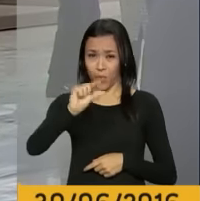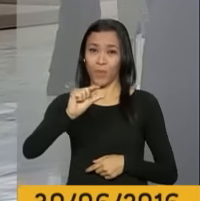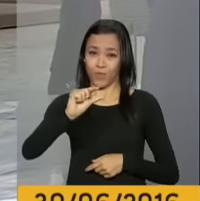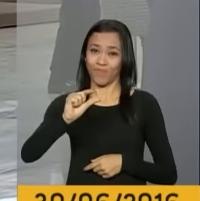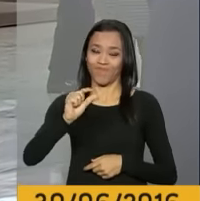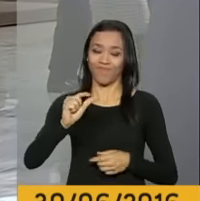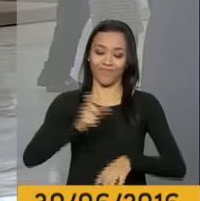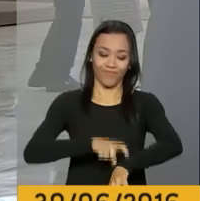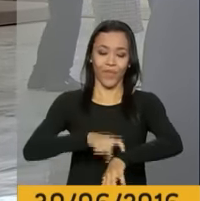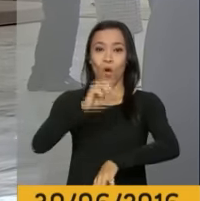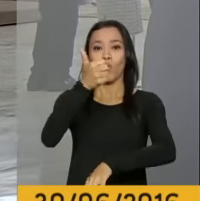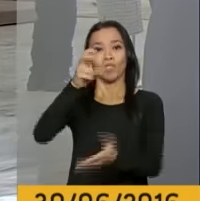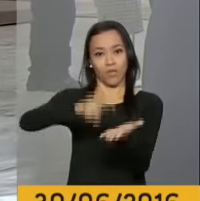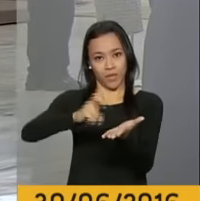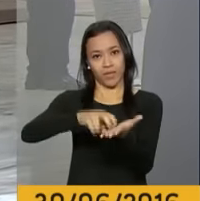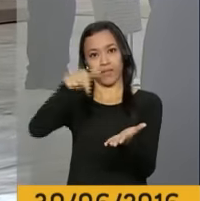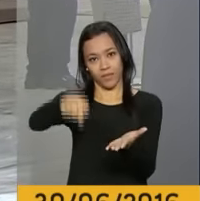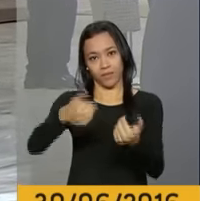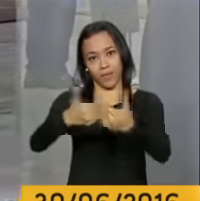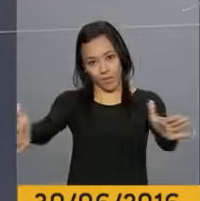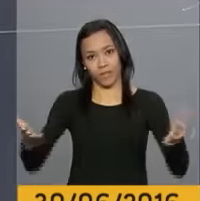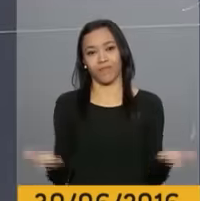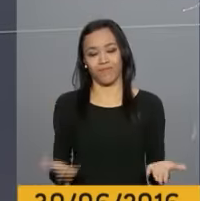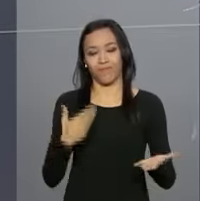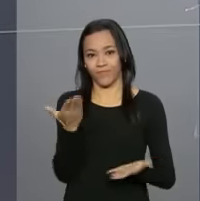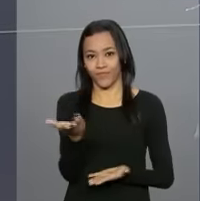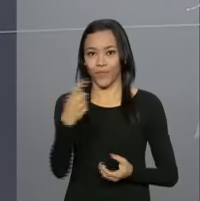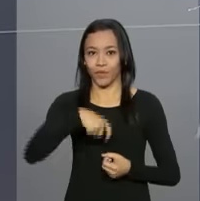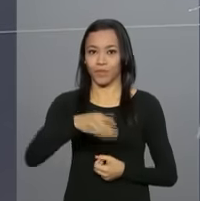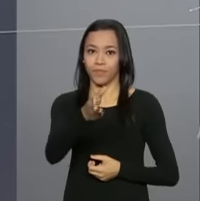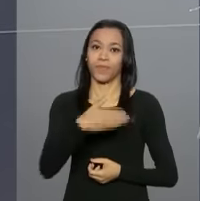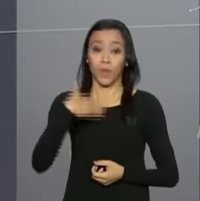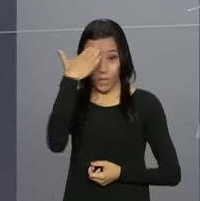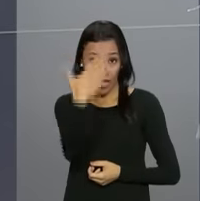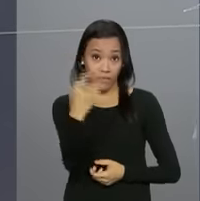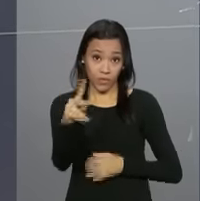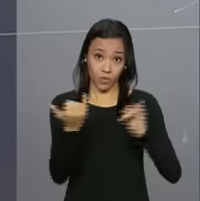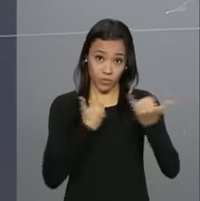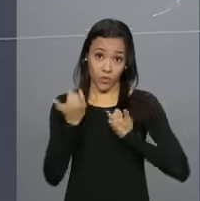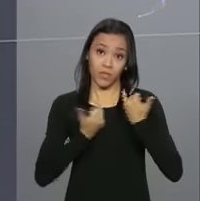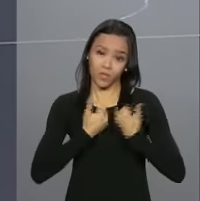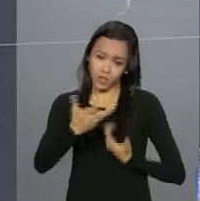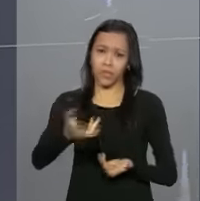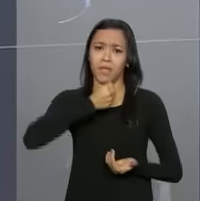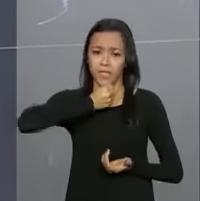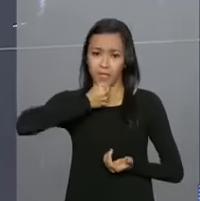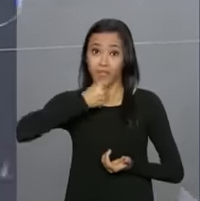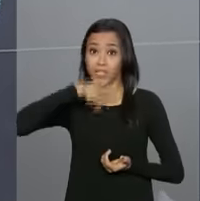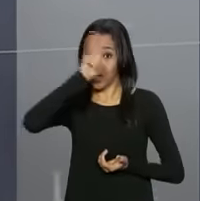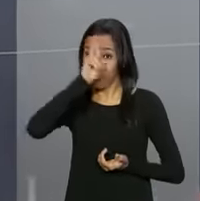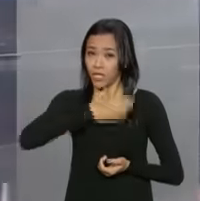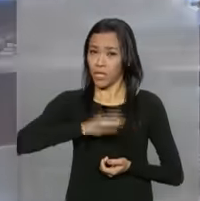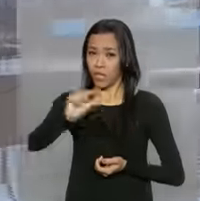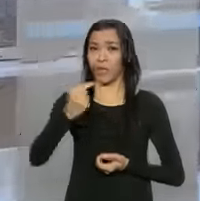gente lembra, às 11 horas da manhã, aqui no Palácio do Planalto. Com você. Obrigada, João Pedro, pelas suas informações e também pela entrevista ao vivo. Lembrando que